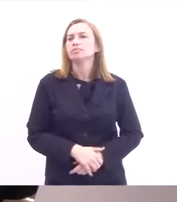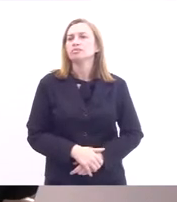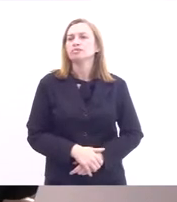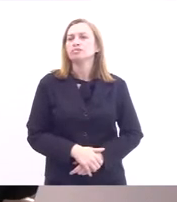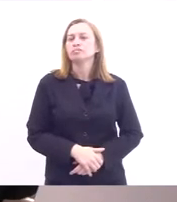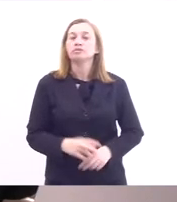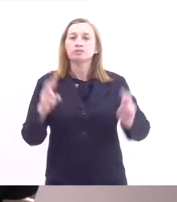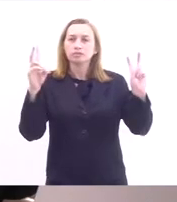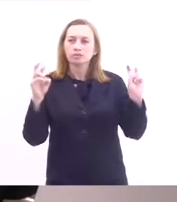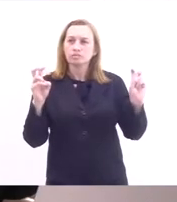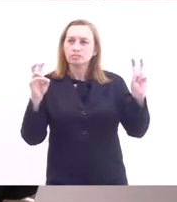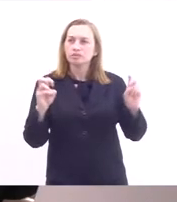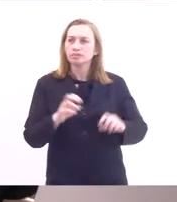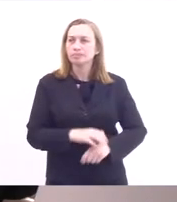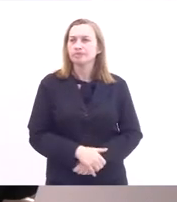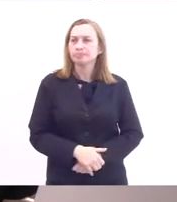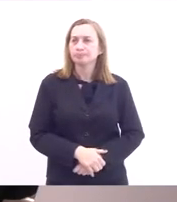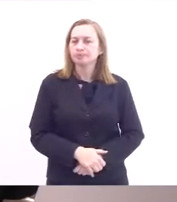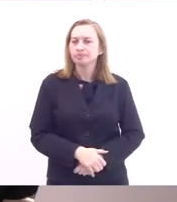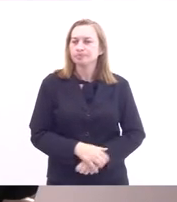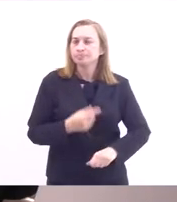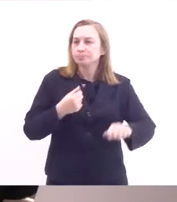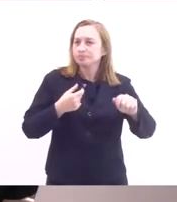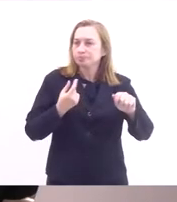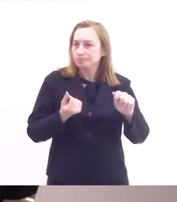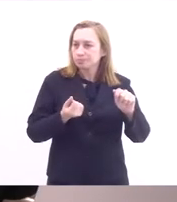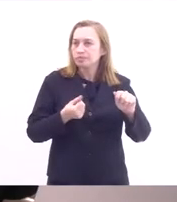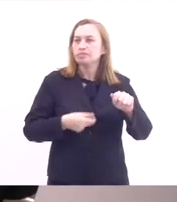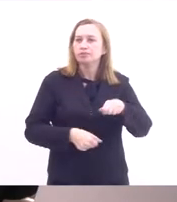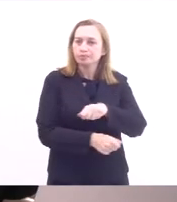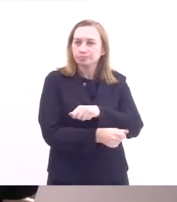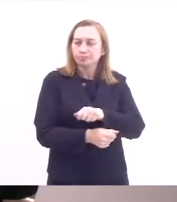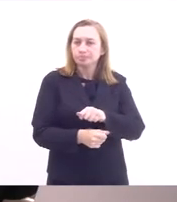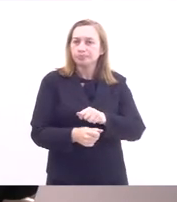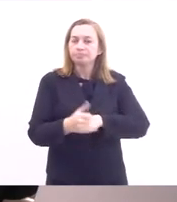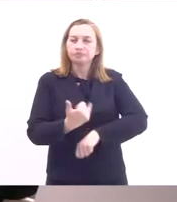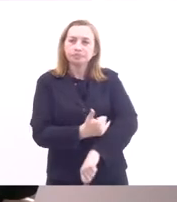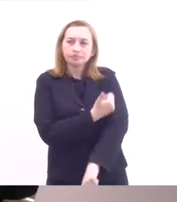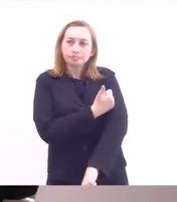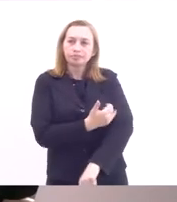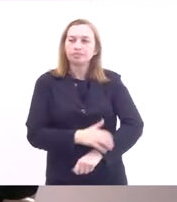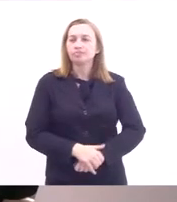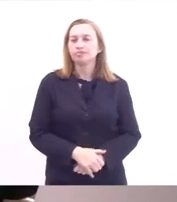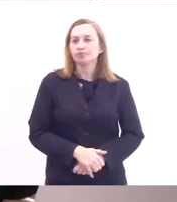a questão dos investimentos em infraestrutura derivada